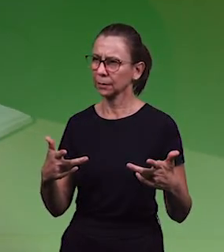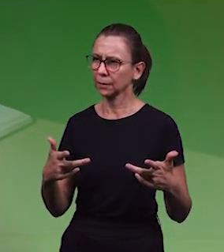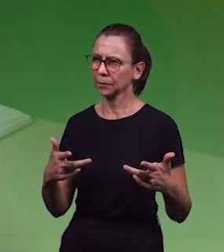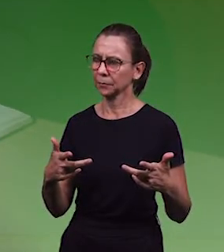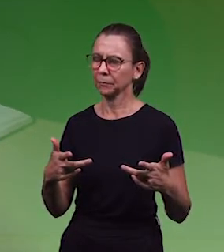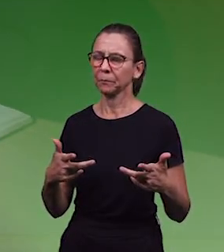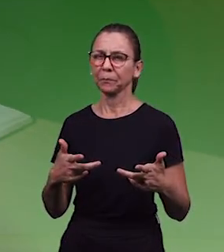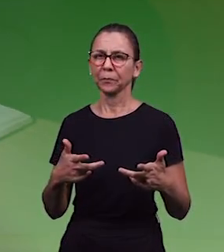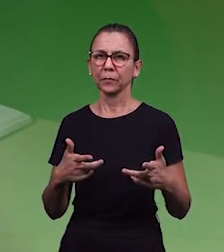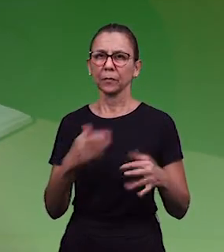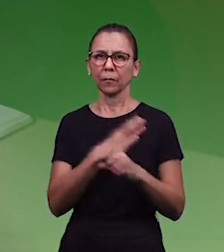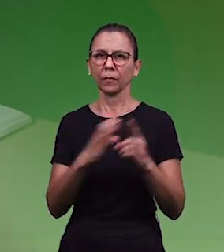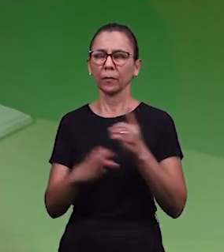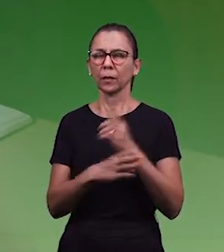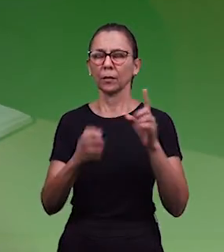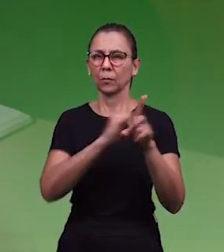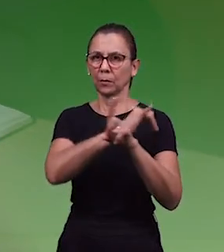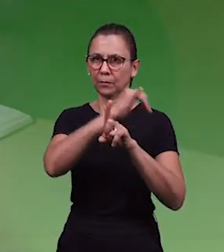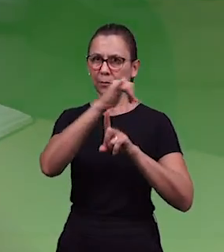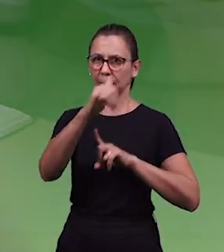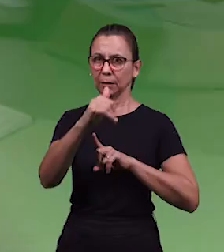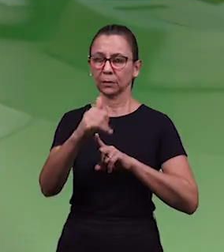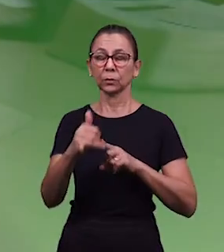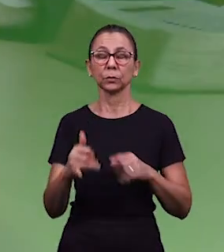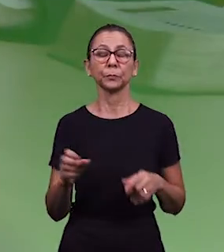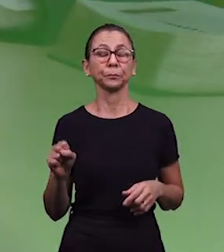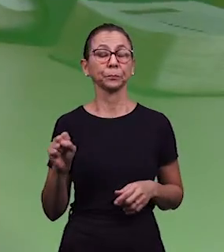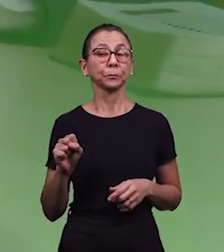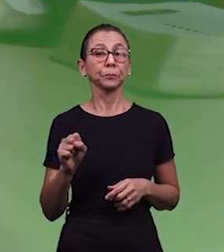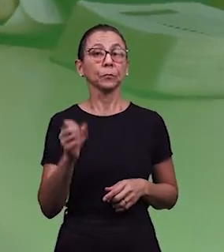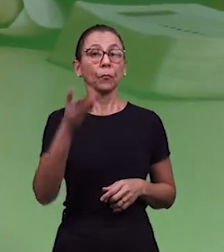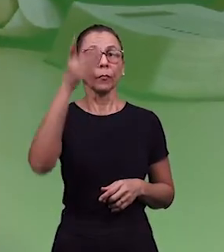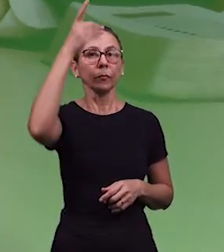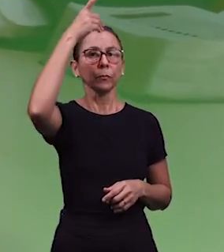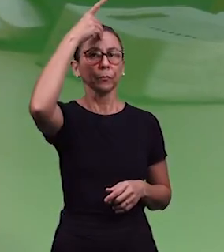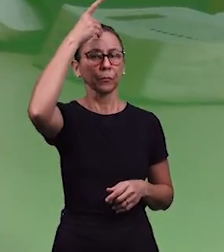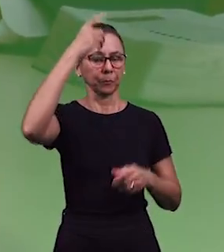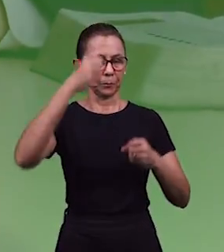consideração a respeito dos dons espirituais.